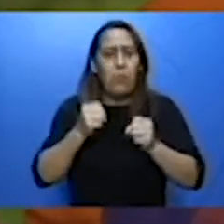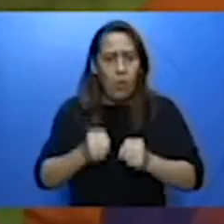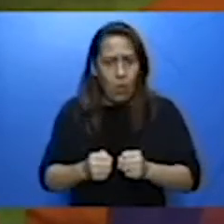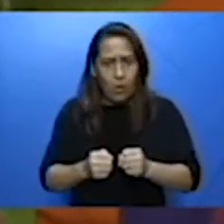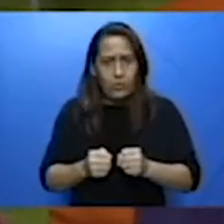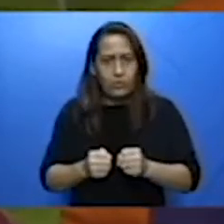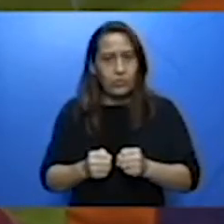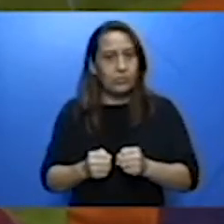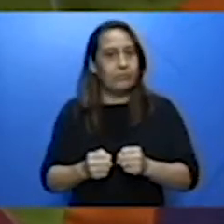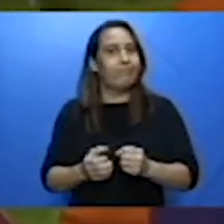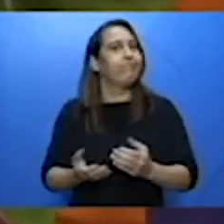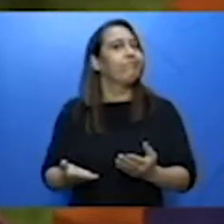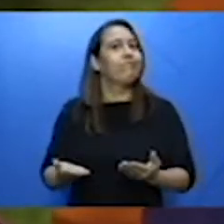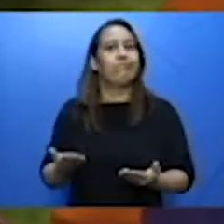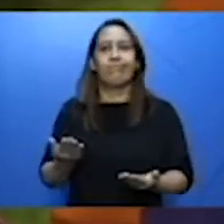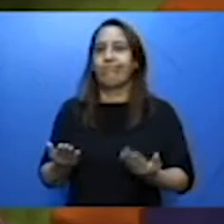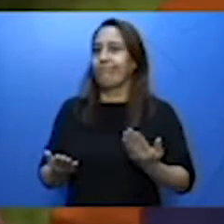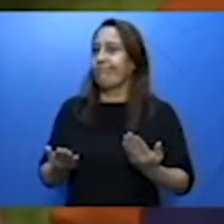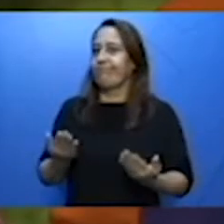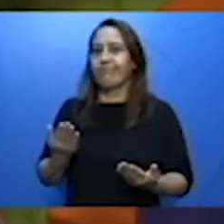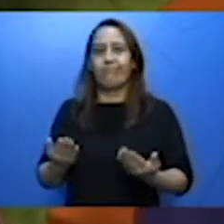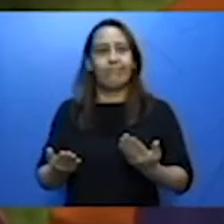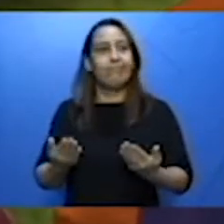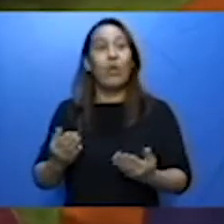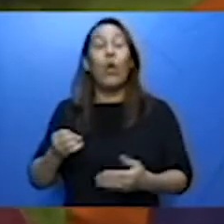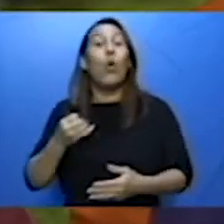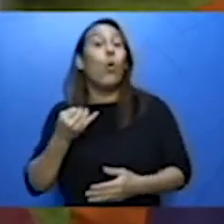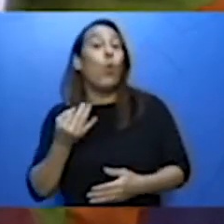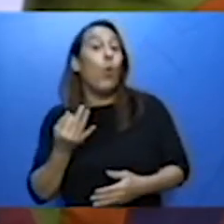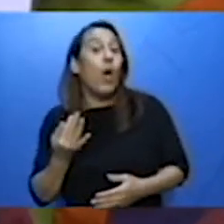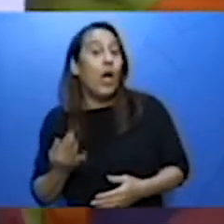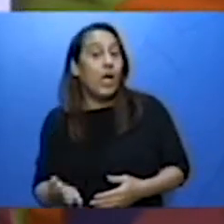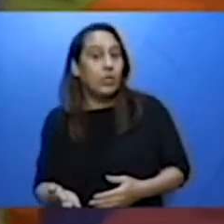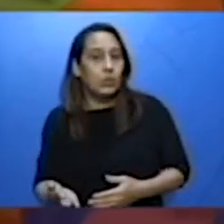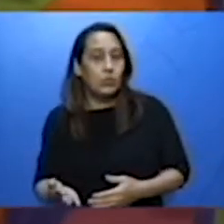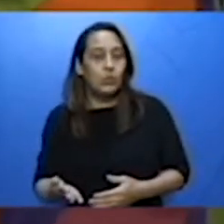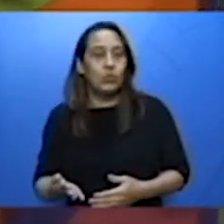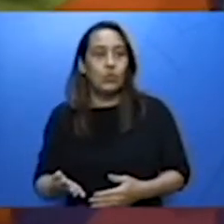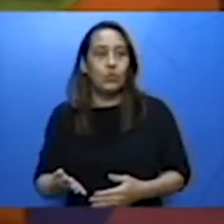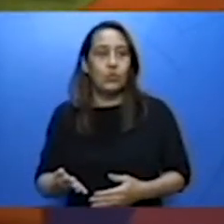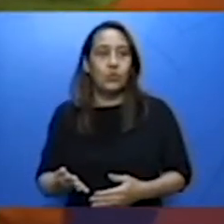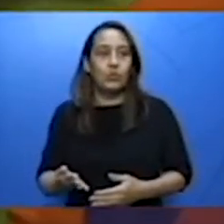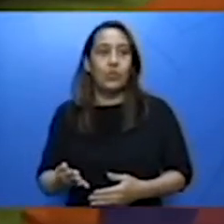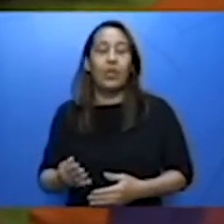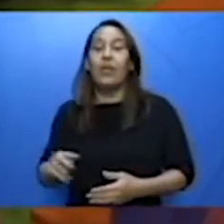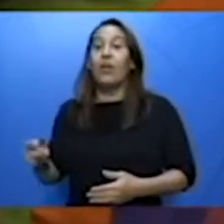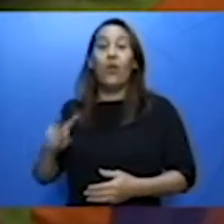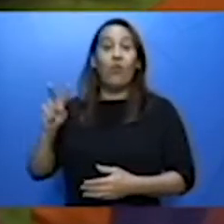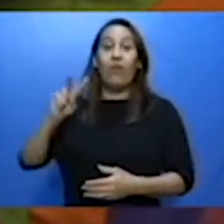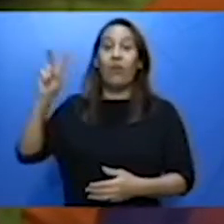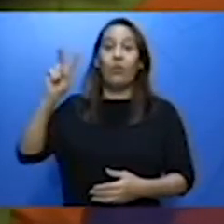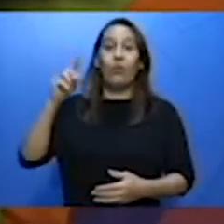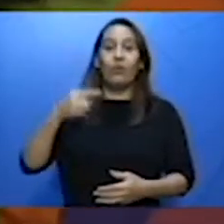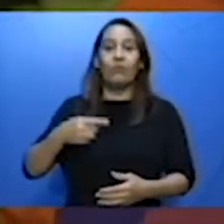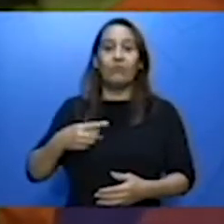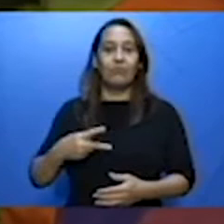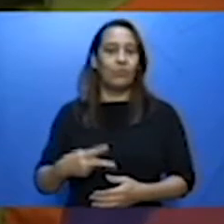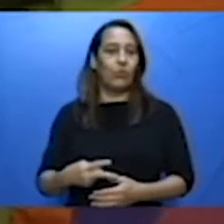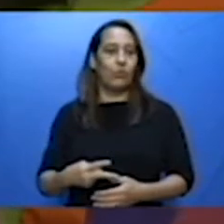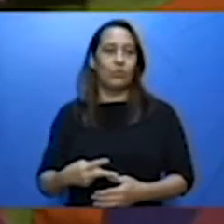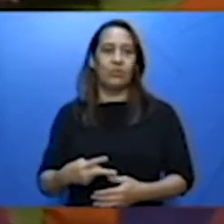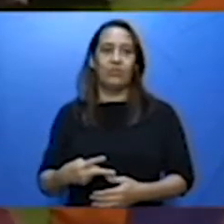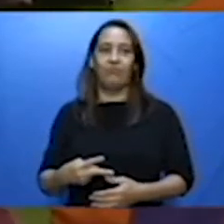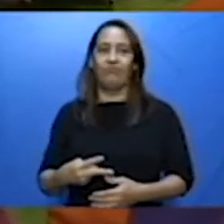Depende. Quanto você vale? Aí ele vai falar: Eu valho 12.